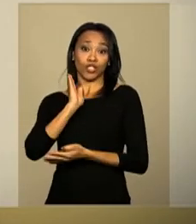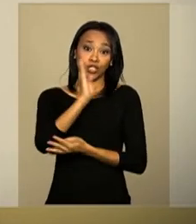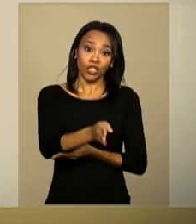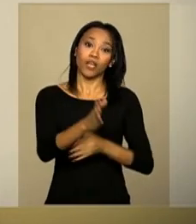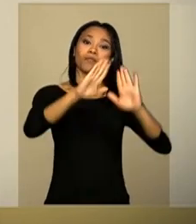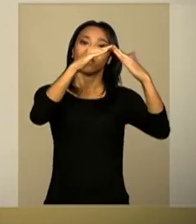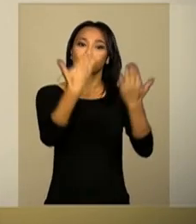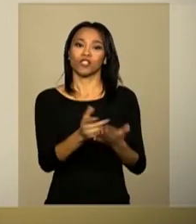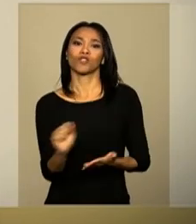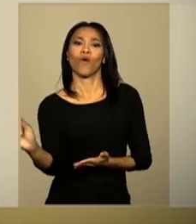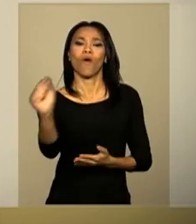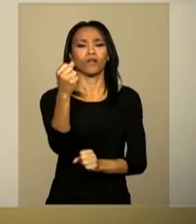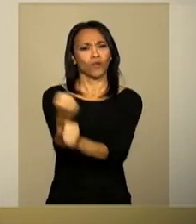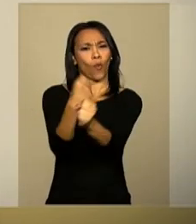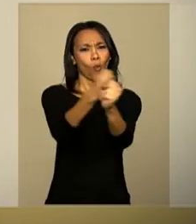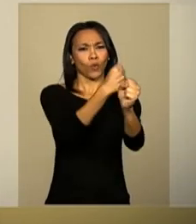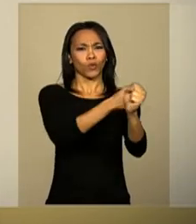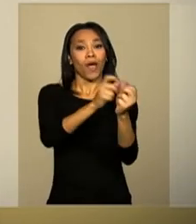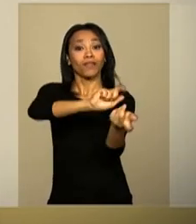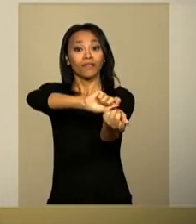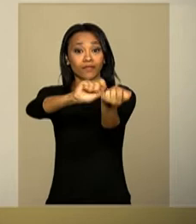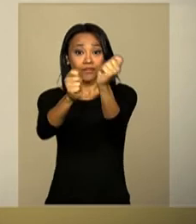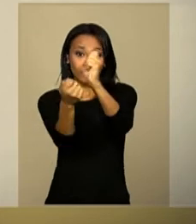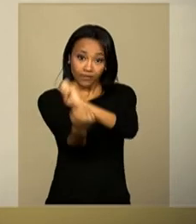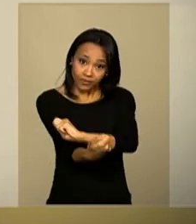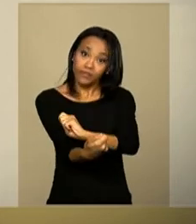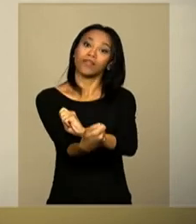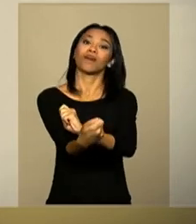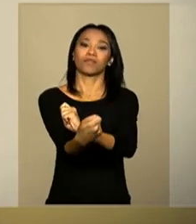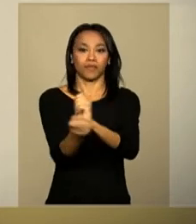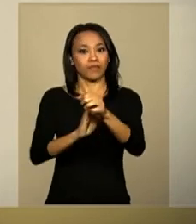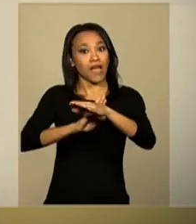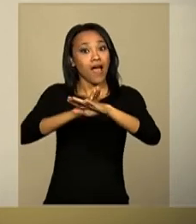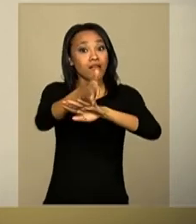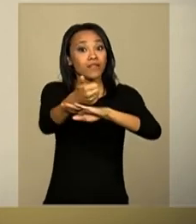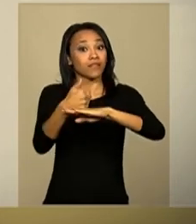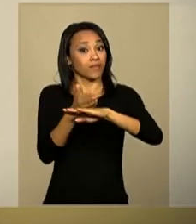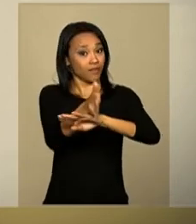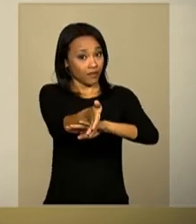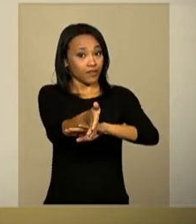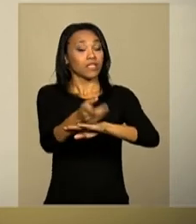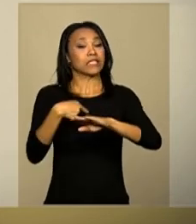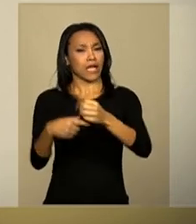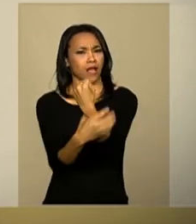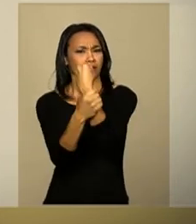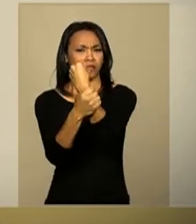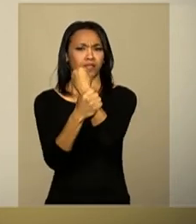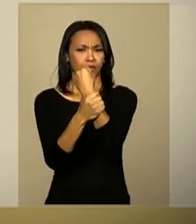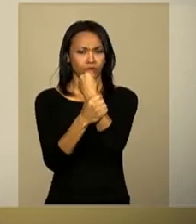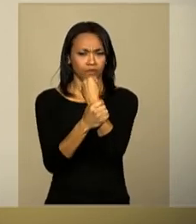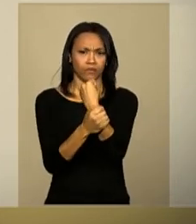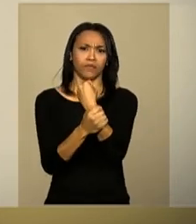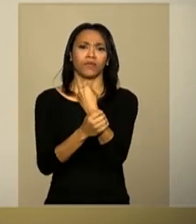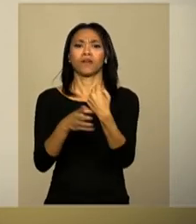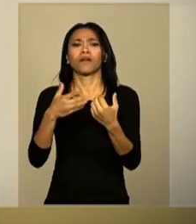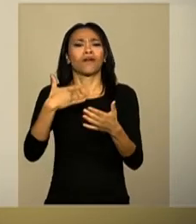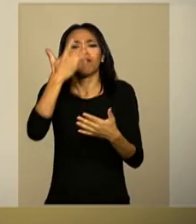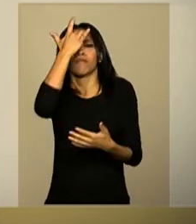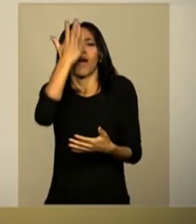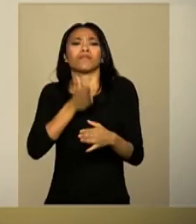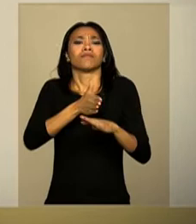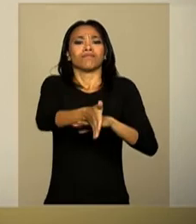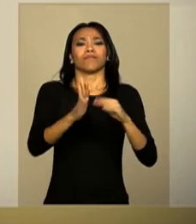para escola fazer as obras a chamadas obras de acessibilidade aquelas que garantem e assegura o acesso